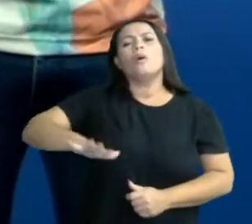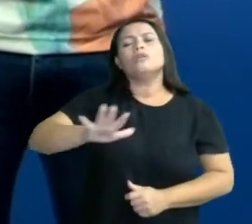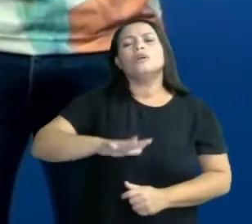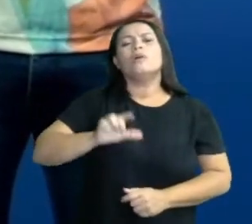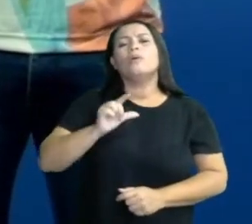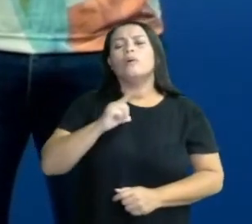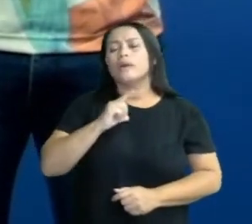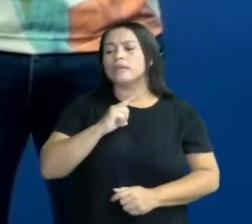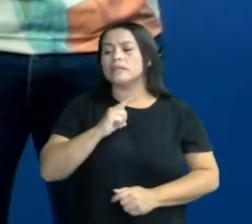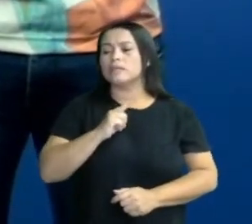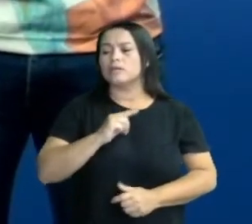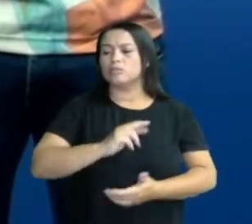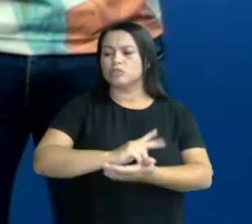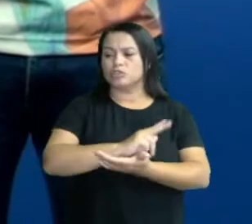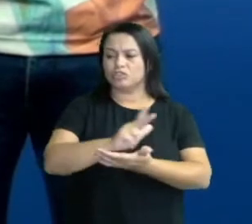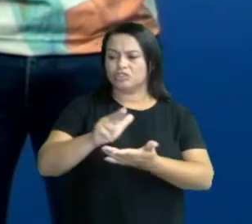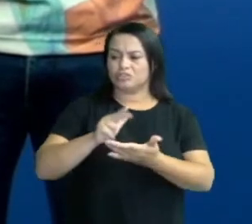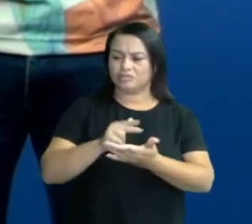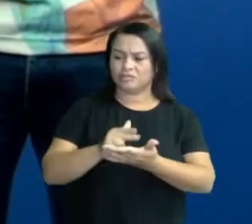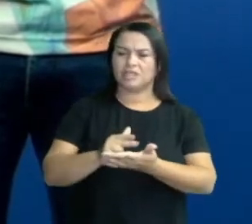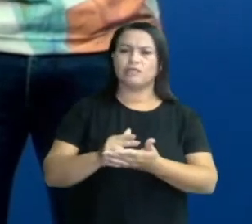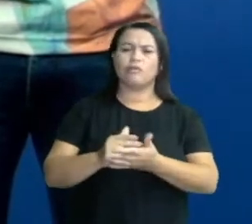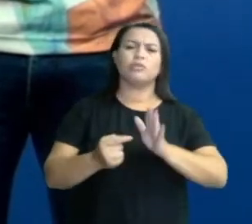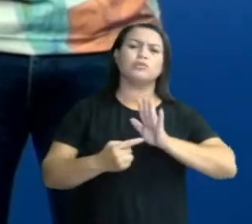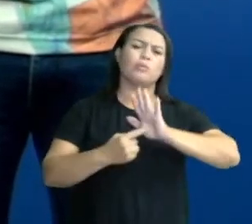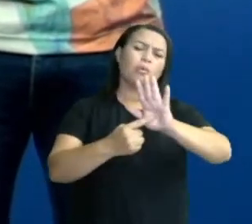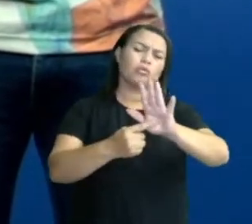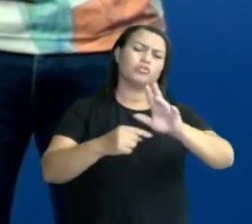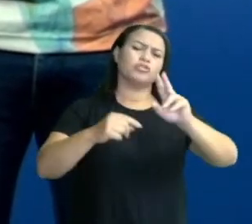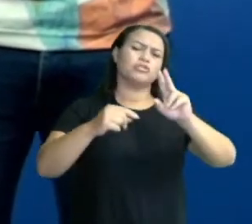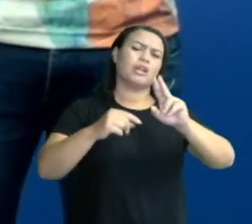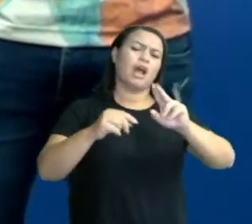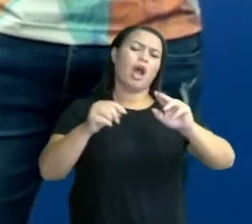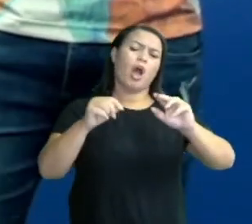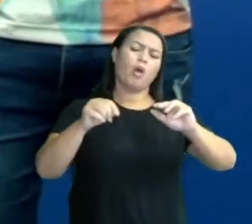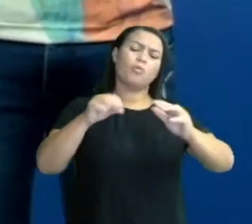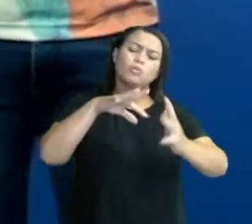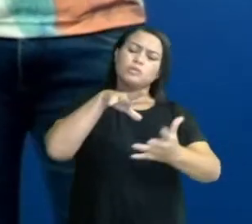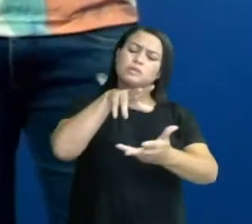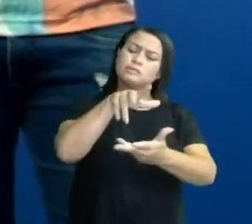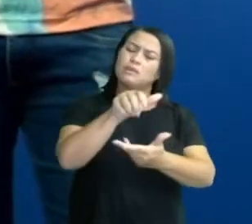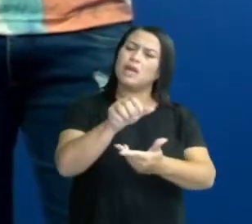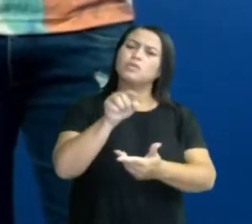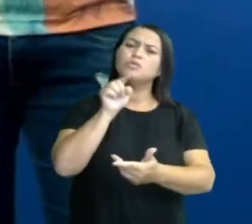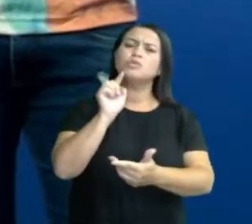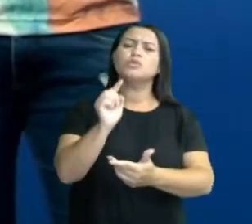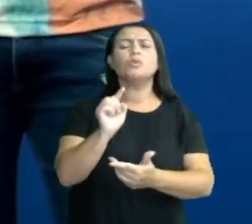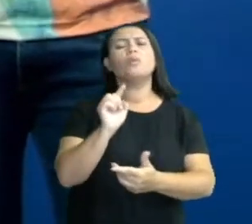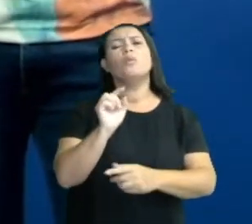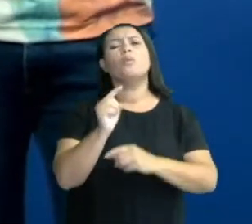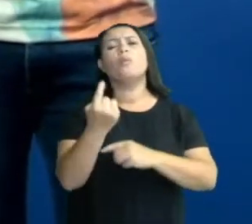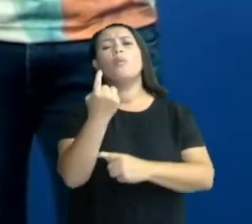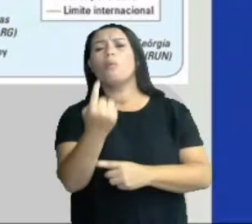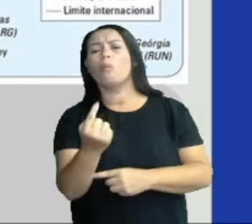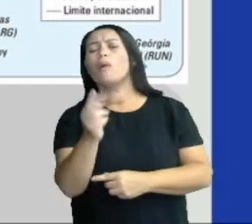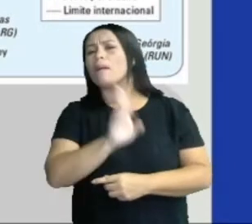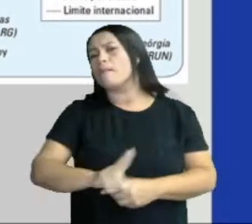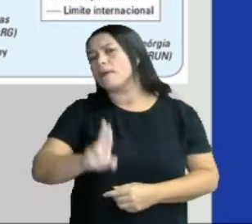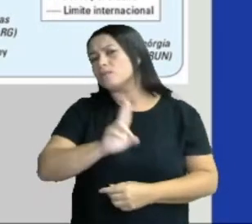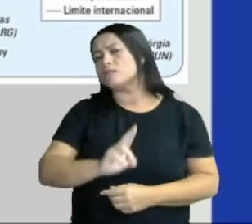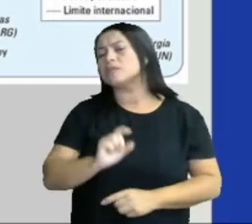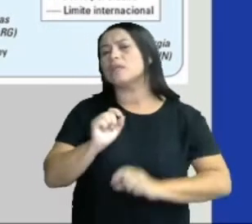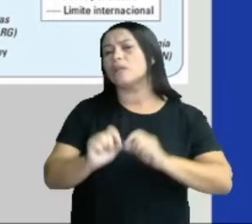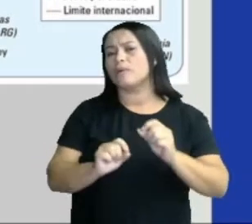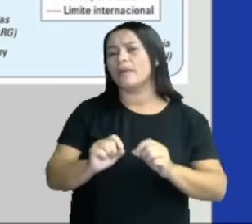gente vai ter aí diversas formas de representação do espaço, né, como eu já mencionei, e uma dessas formas, que é a mais usual, vamos dizer